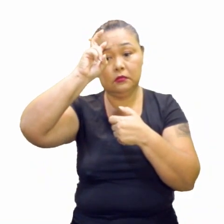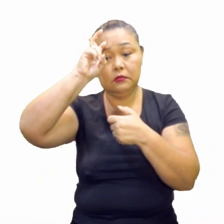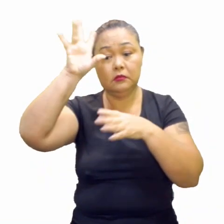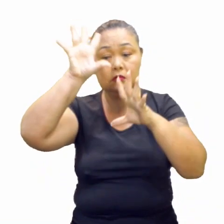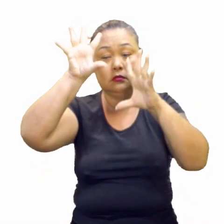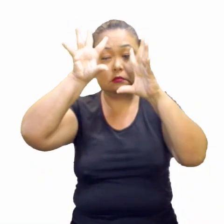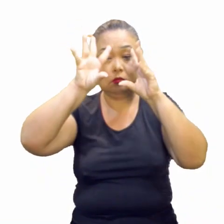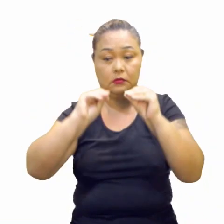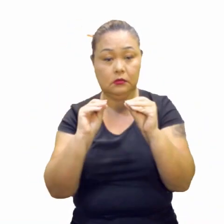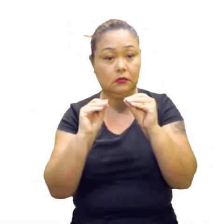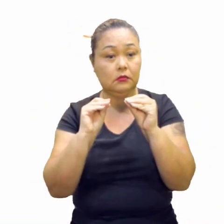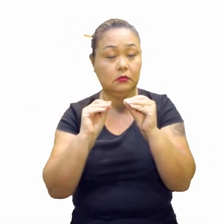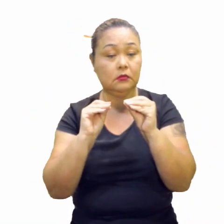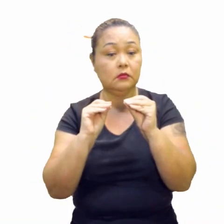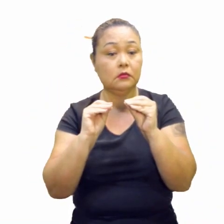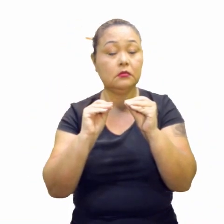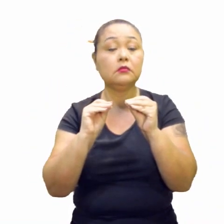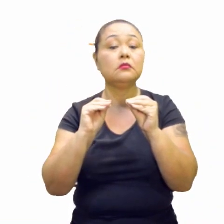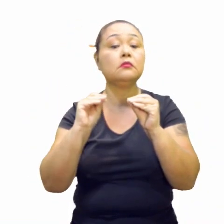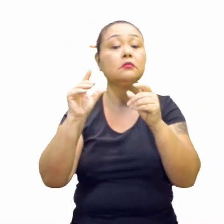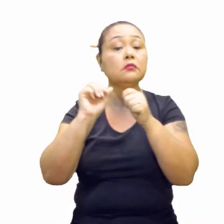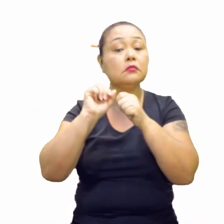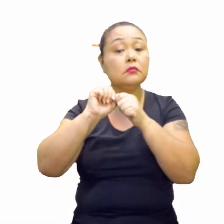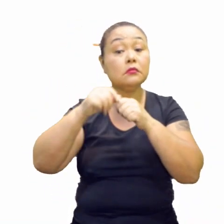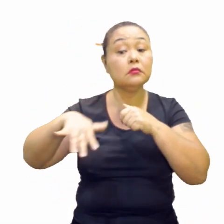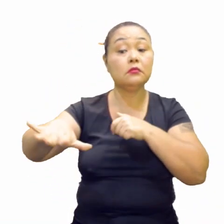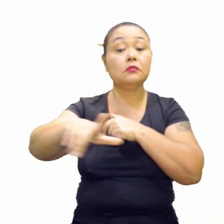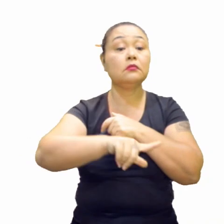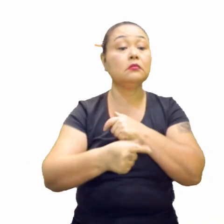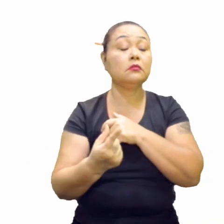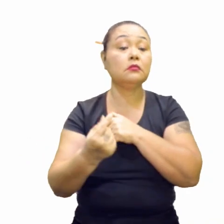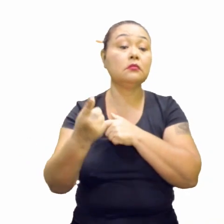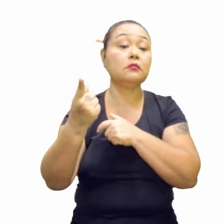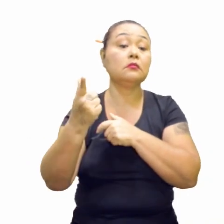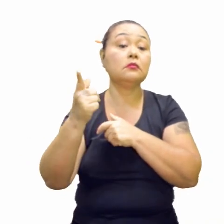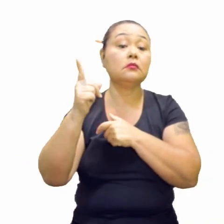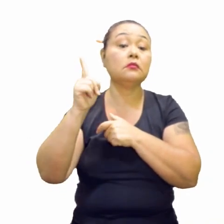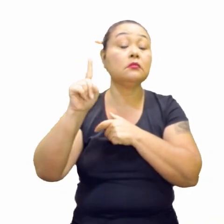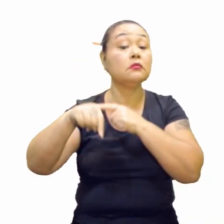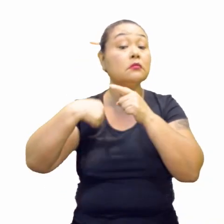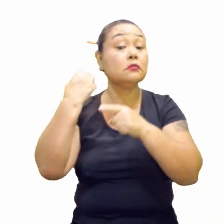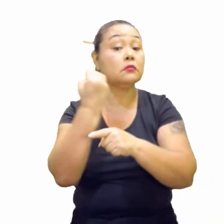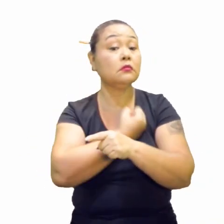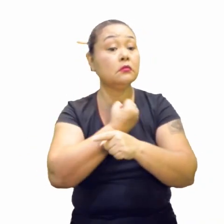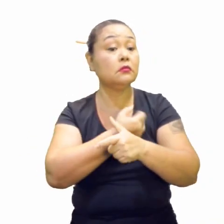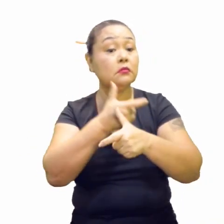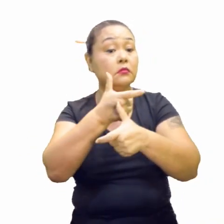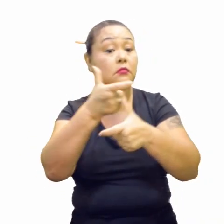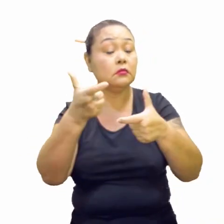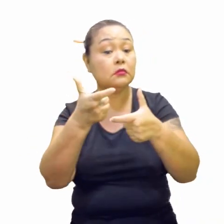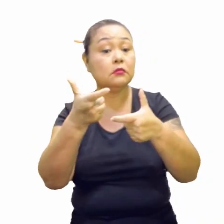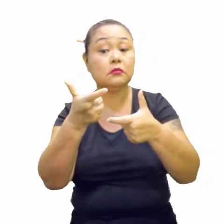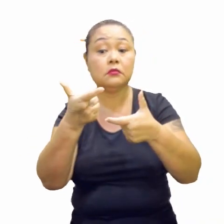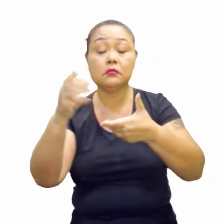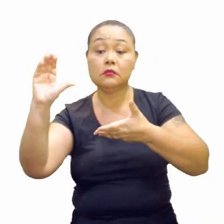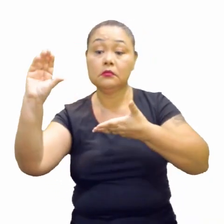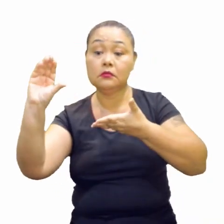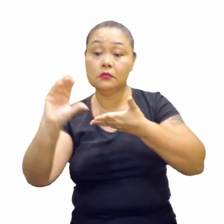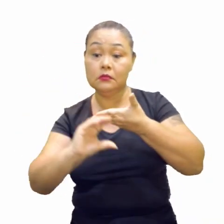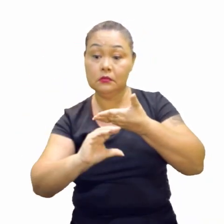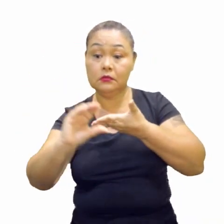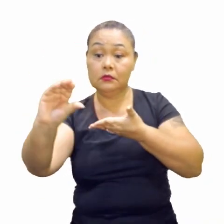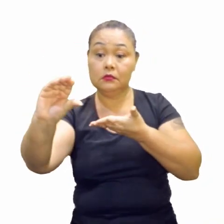A redução constante da atividade econômica levou um número cada vez maior de acionistas